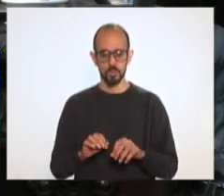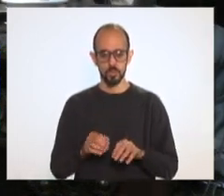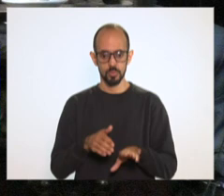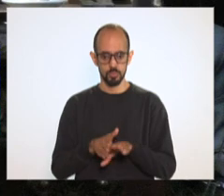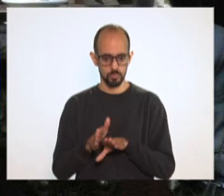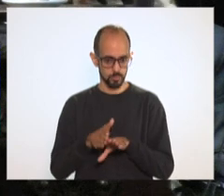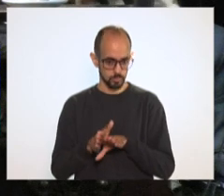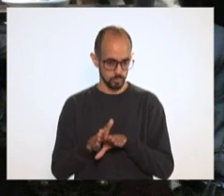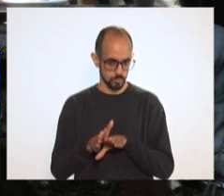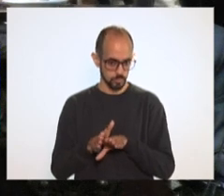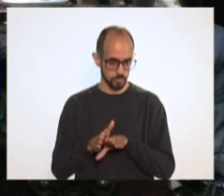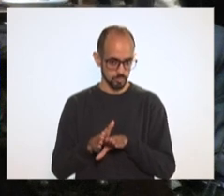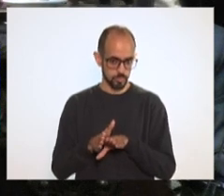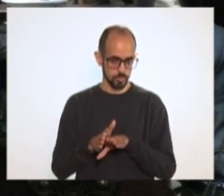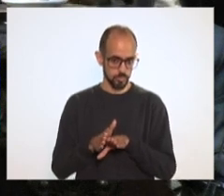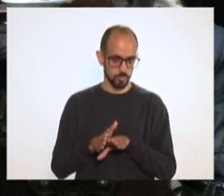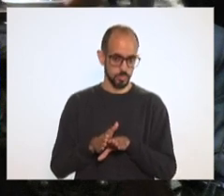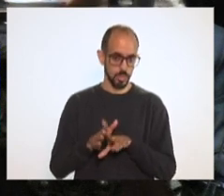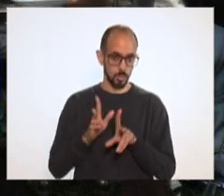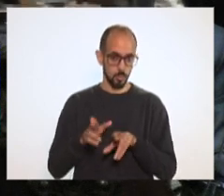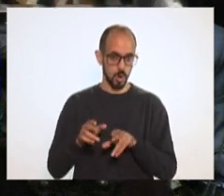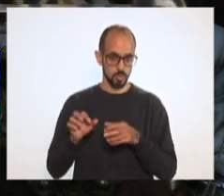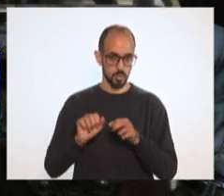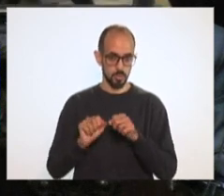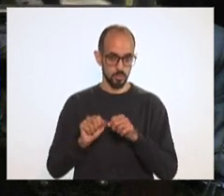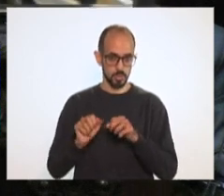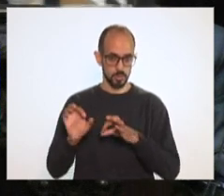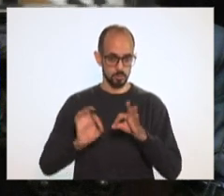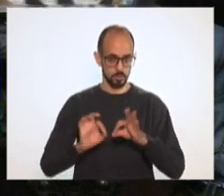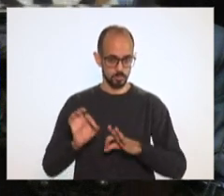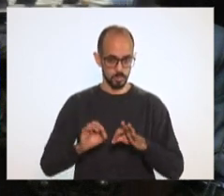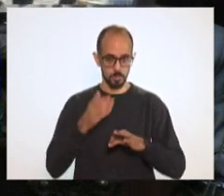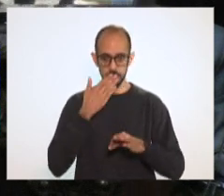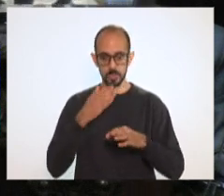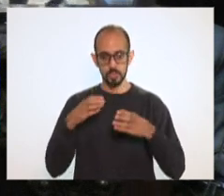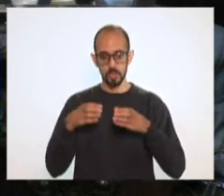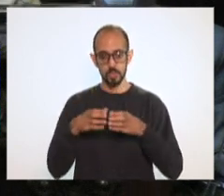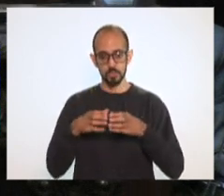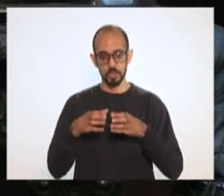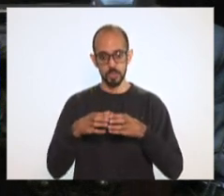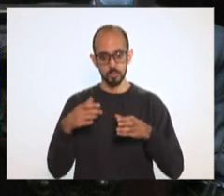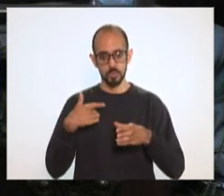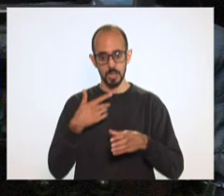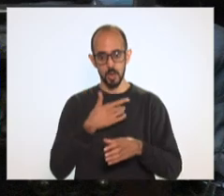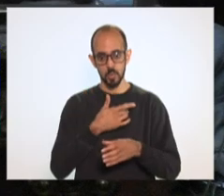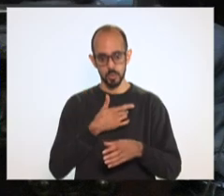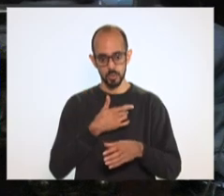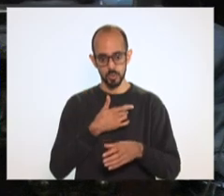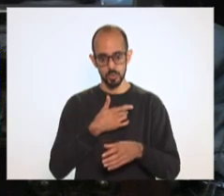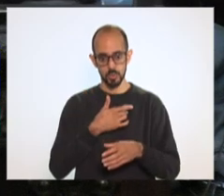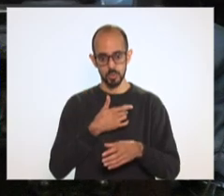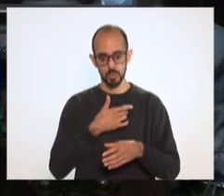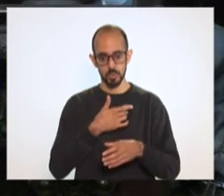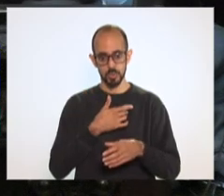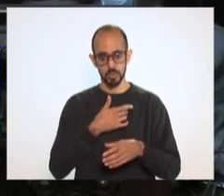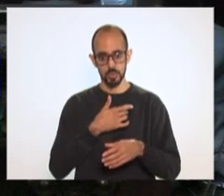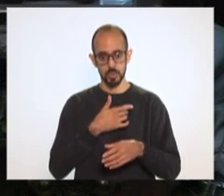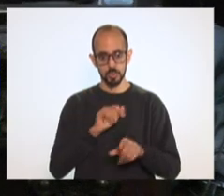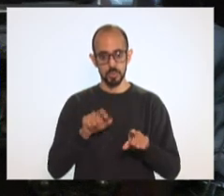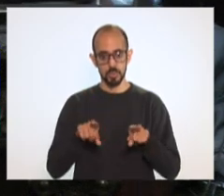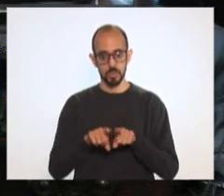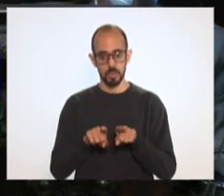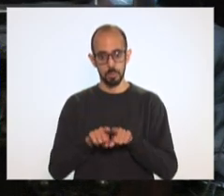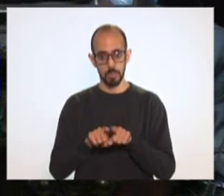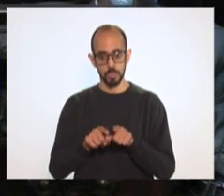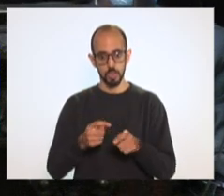da mesma forma que estamos fazendo com alguns projetos, pedir a Comissão de Saúde, pedir a Comissão de